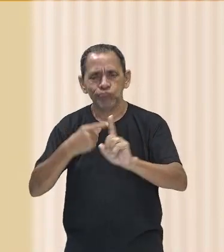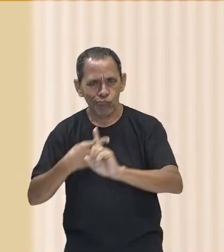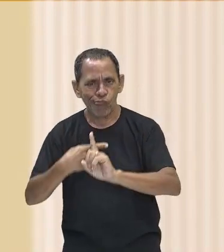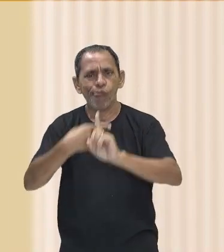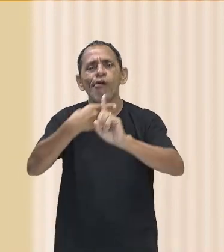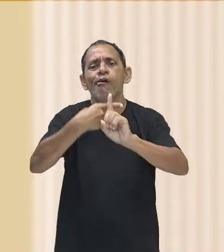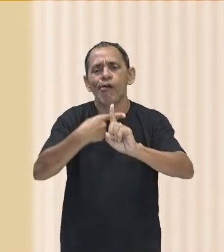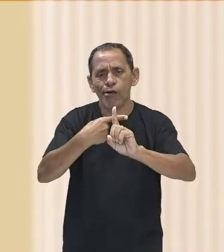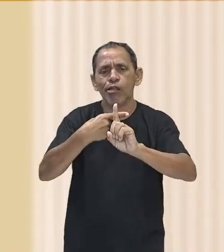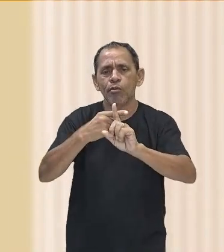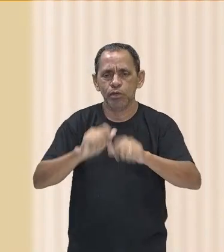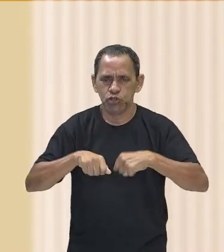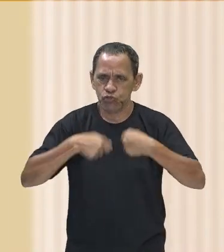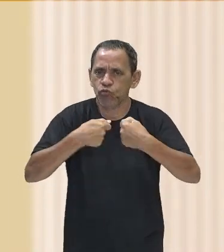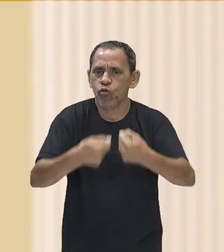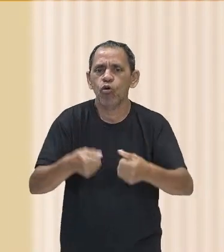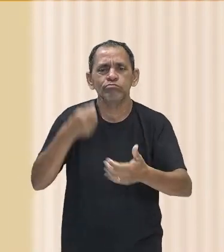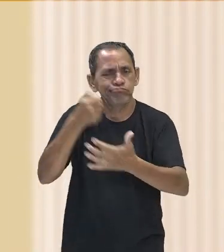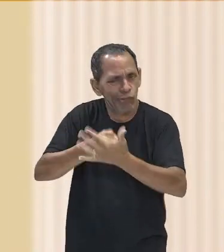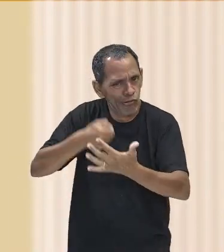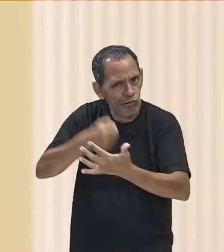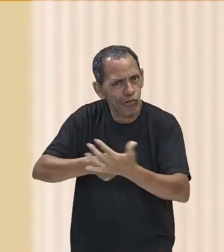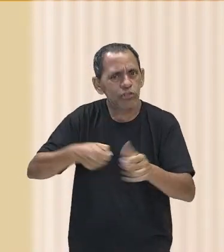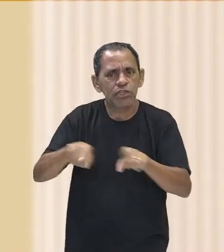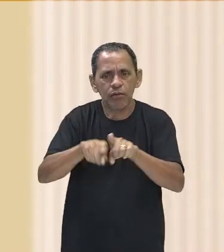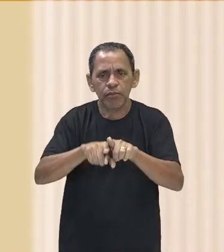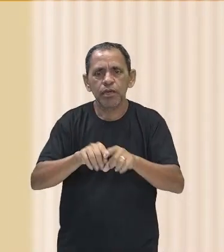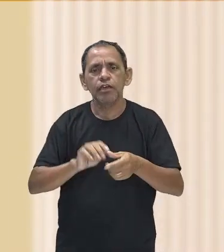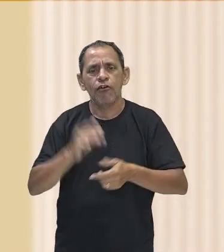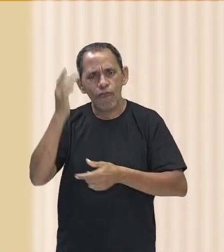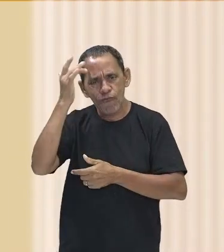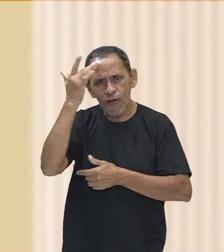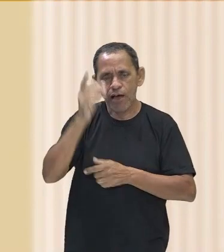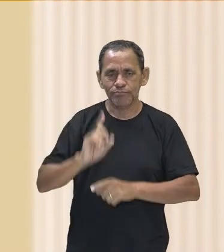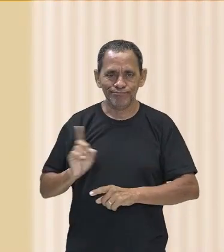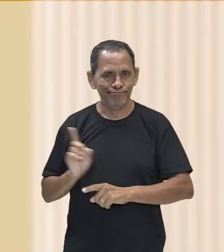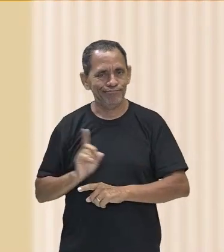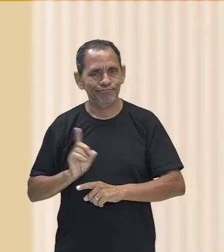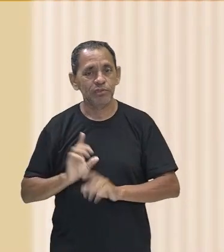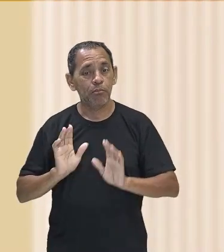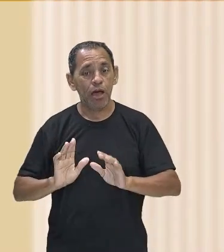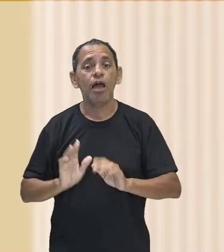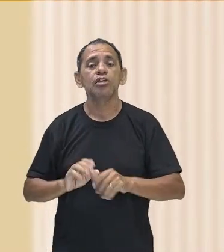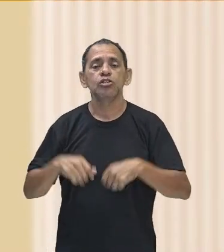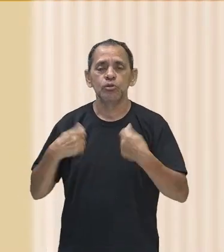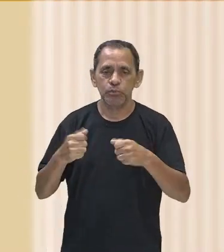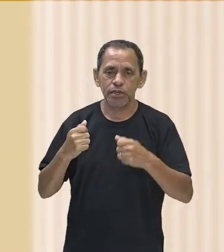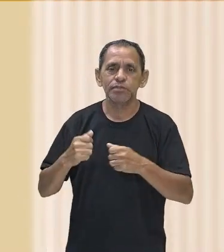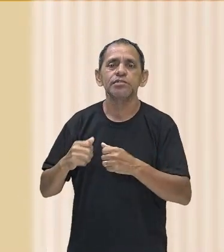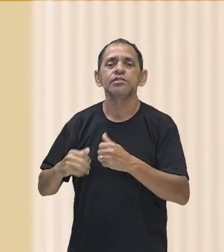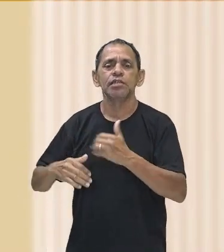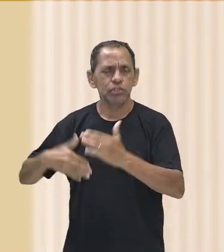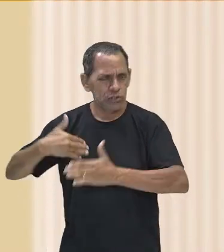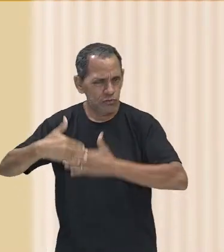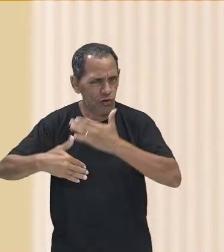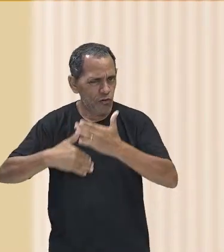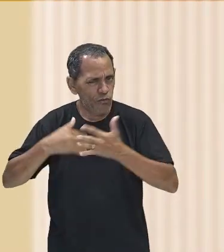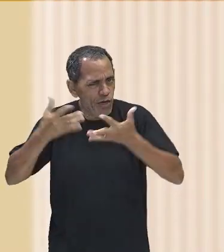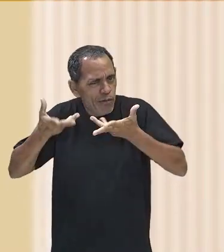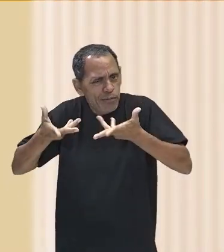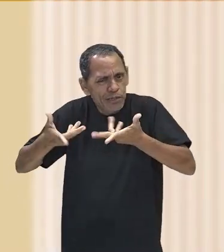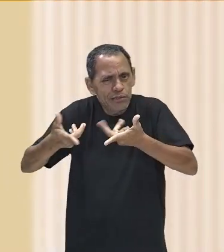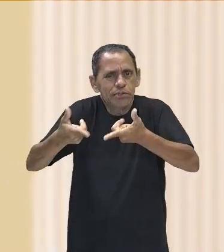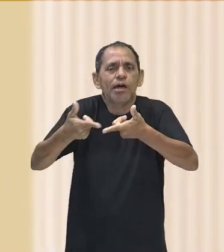perseverança. Não é fácil, a gente sabe, mas a gente conseguindo desenvolver tais habilidades, com